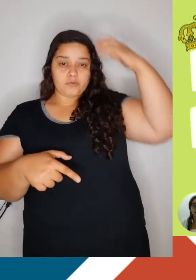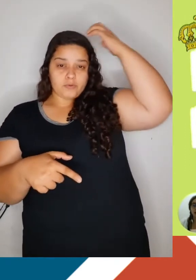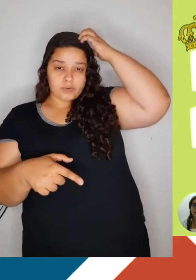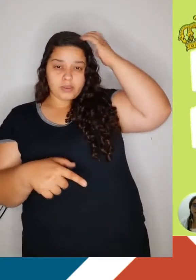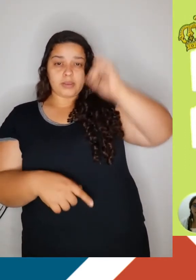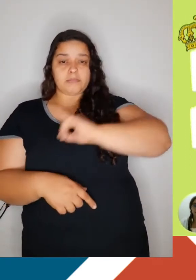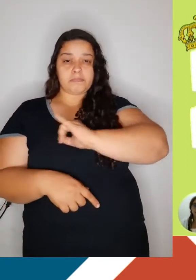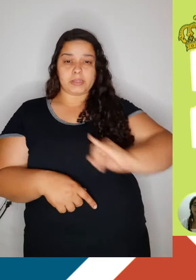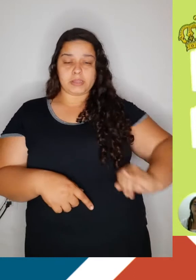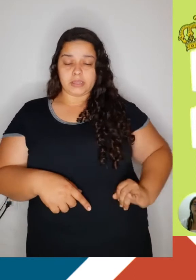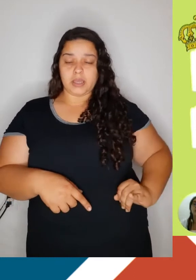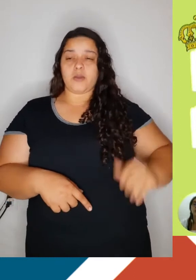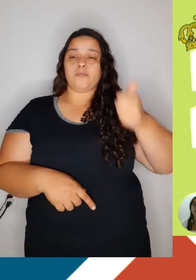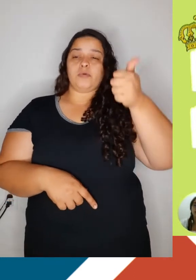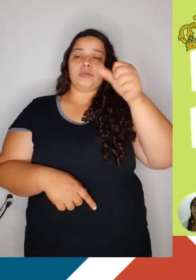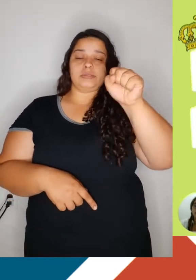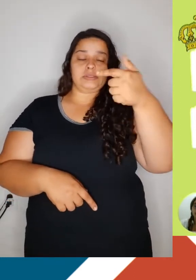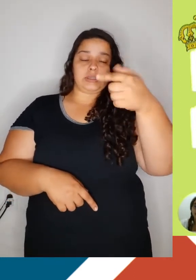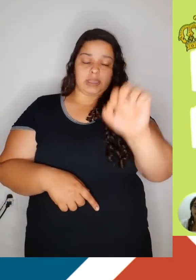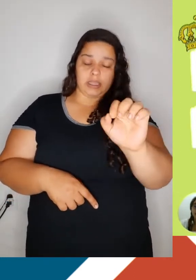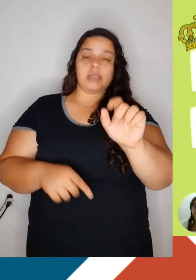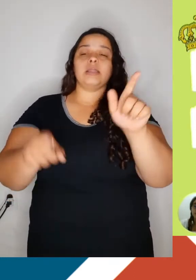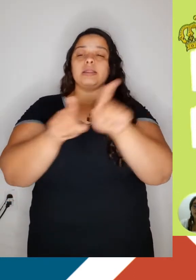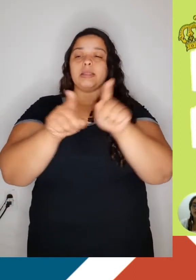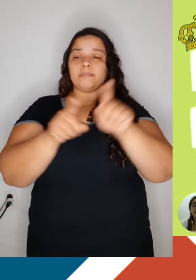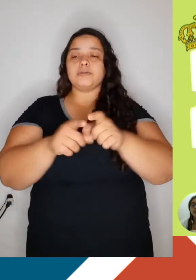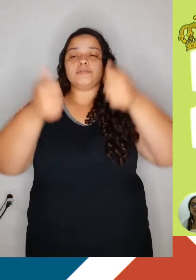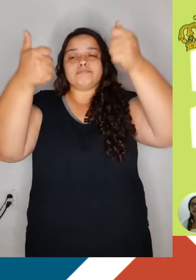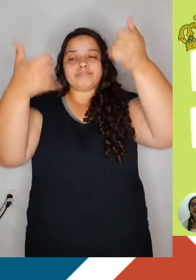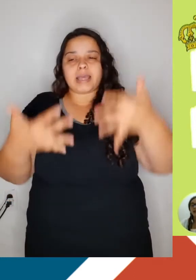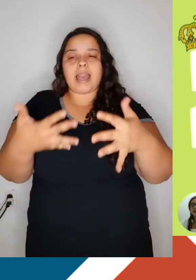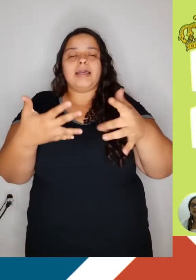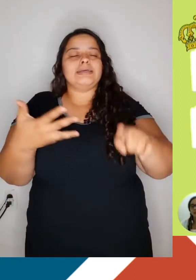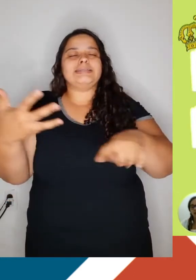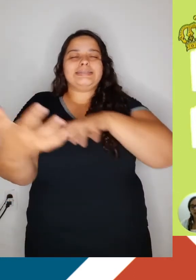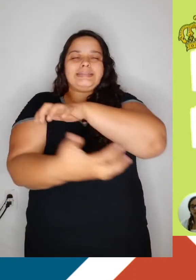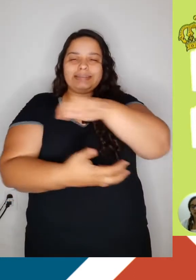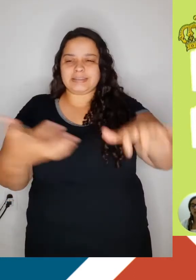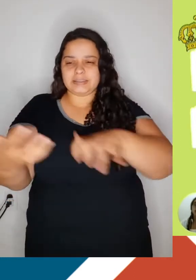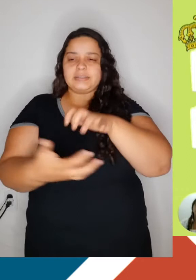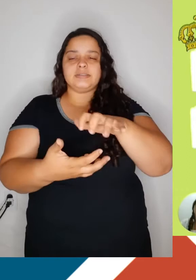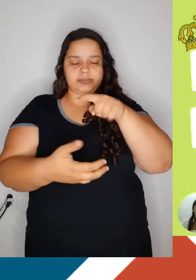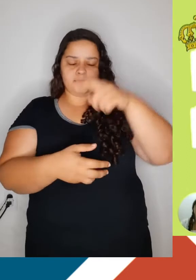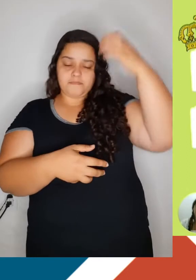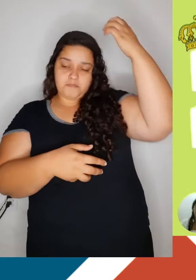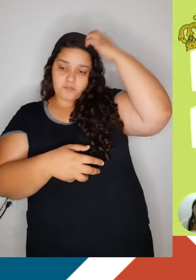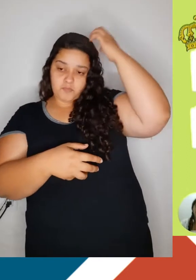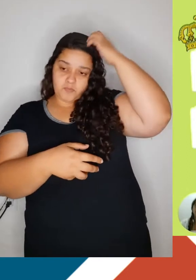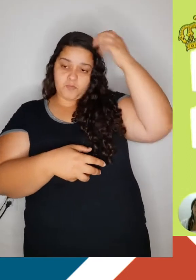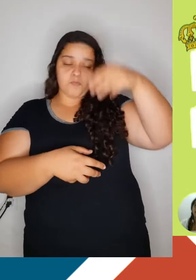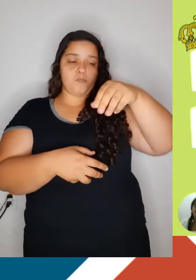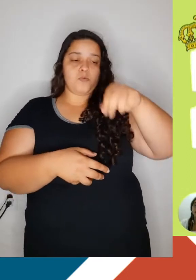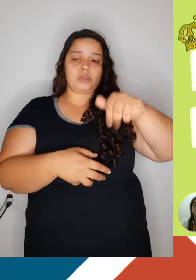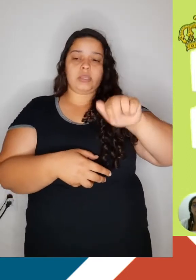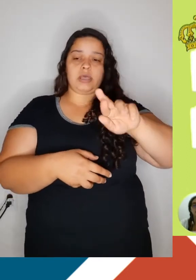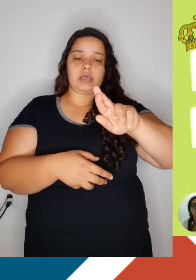se acentuar a partir da década de 1870, e explicar a crise da monarquia e o golpe republicano, que vai